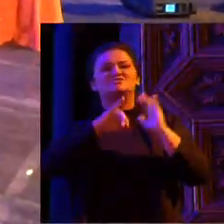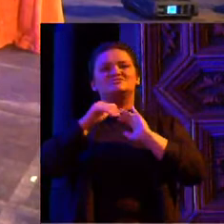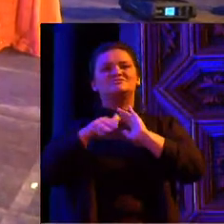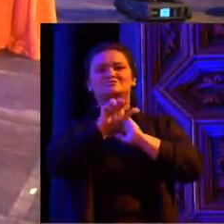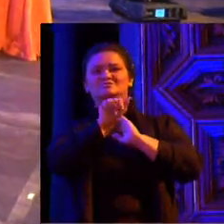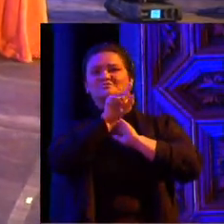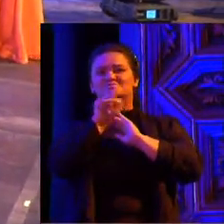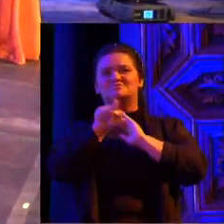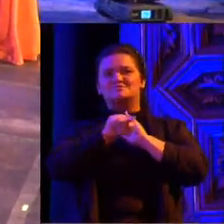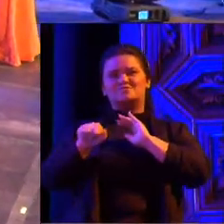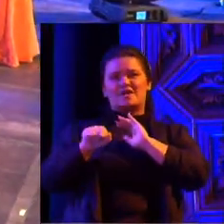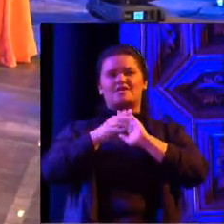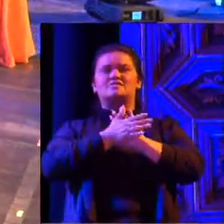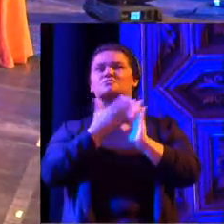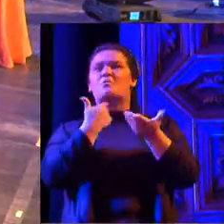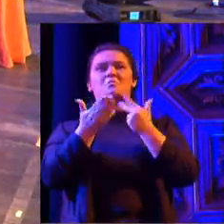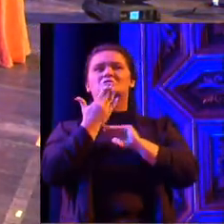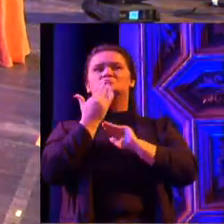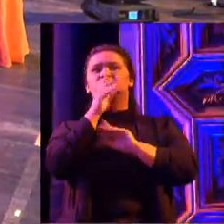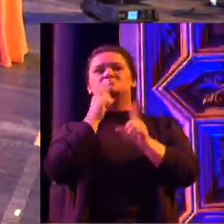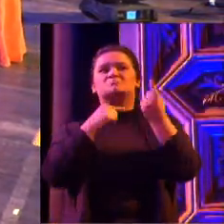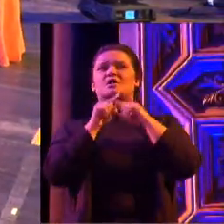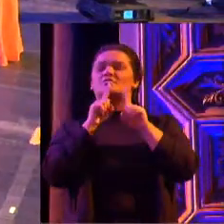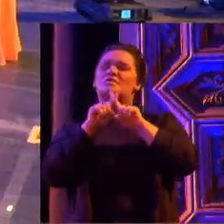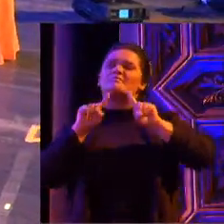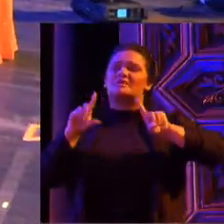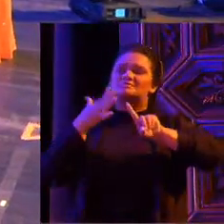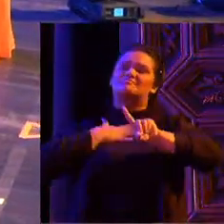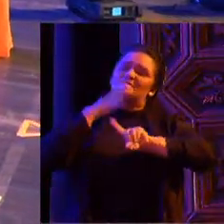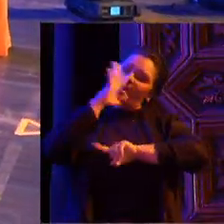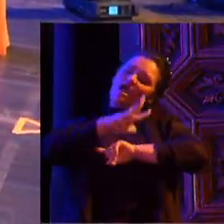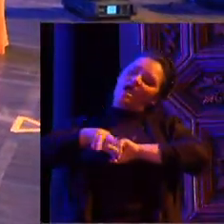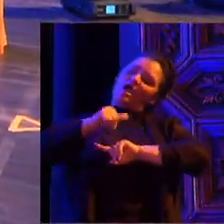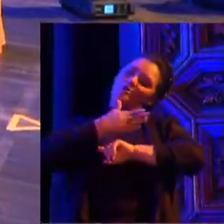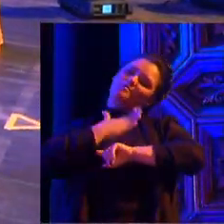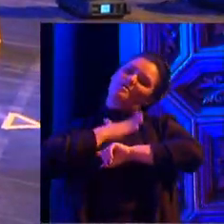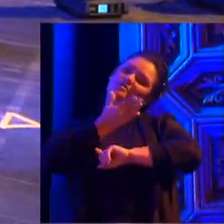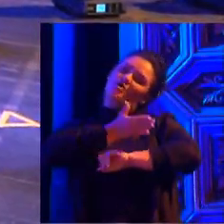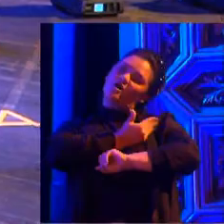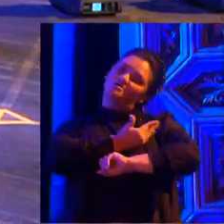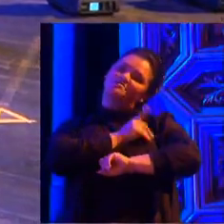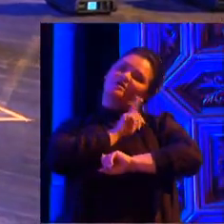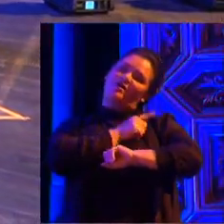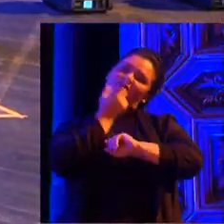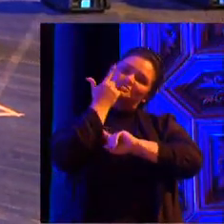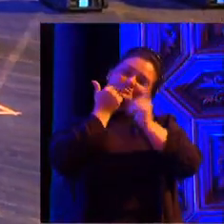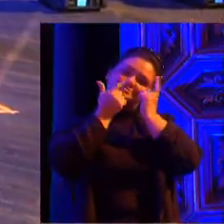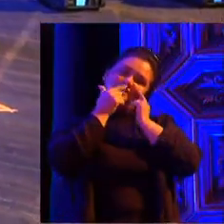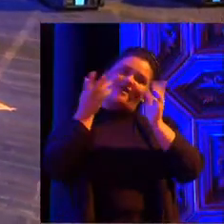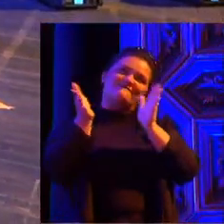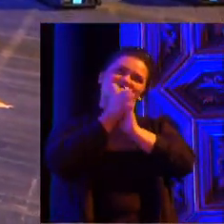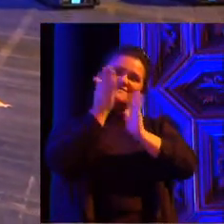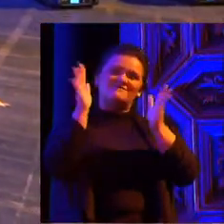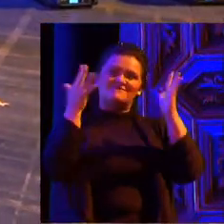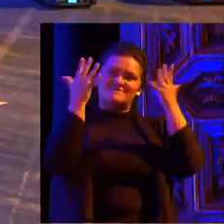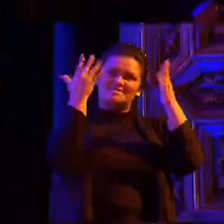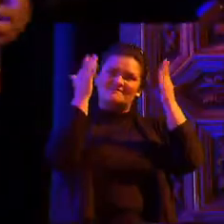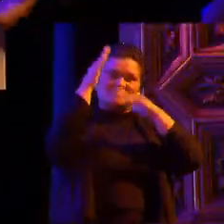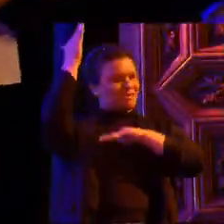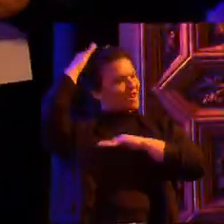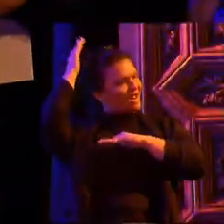ou qualquer outro estilo de música, mas a minha alma e meu coração é do choro. Viva o choro paraense, viva o